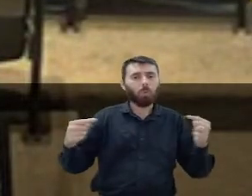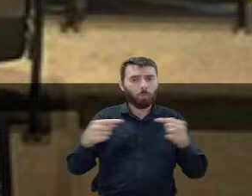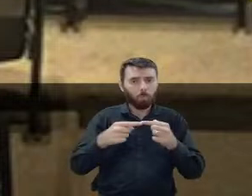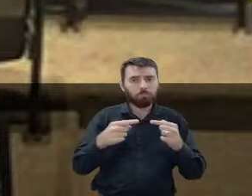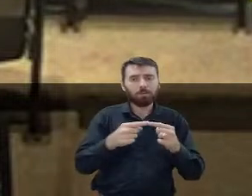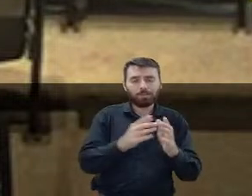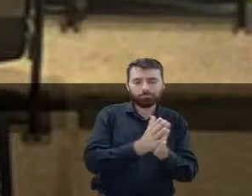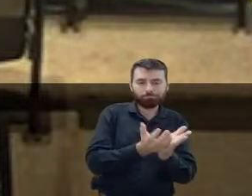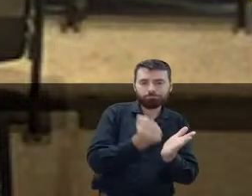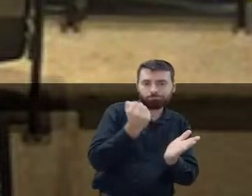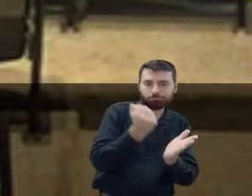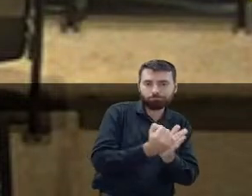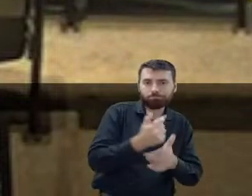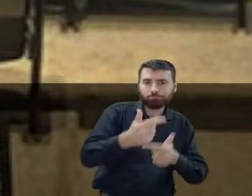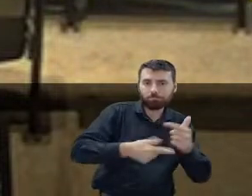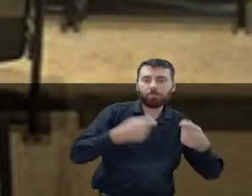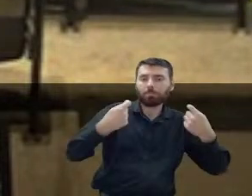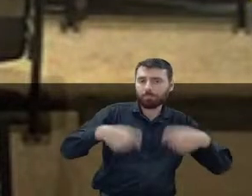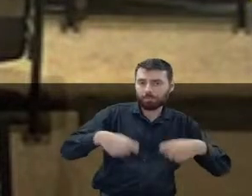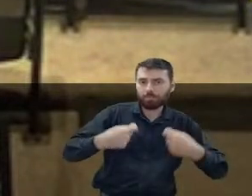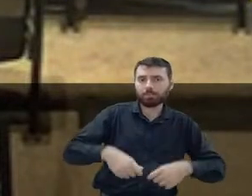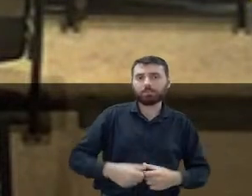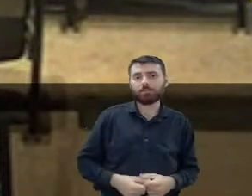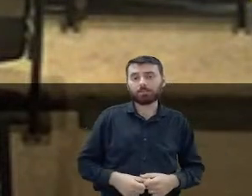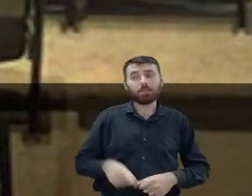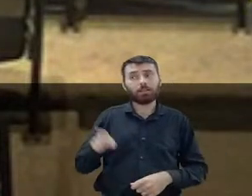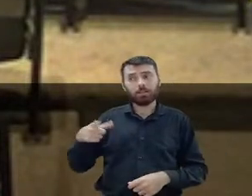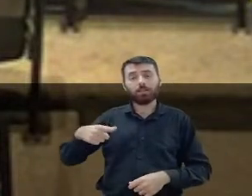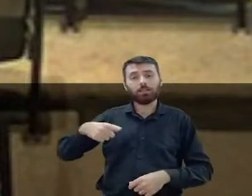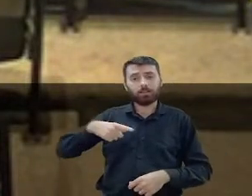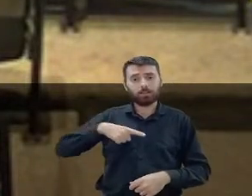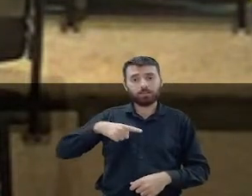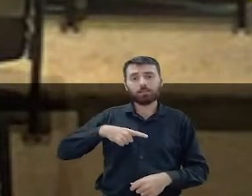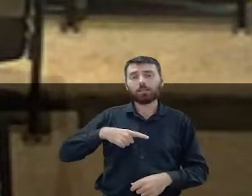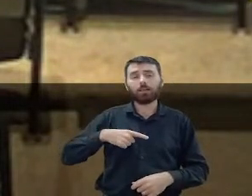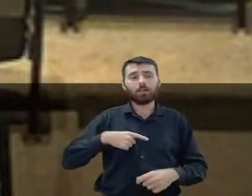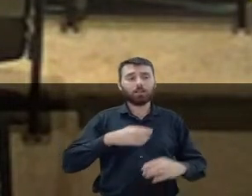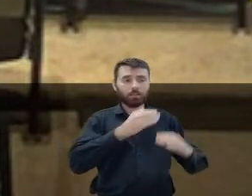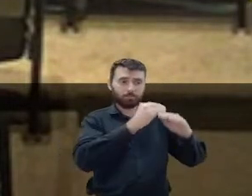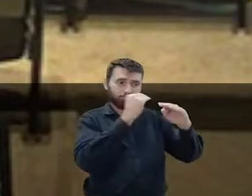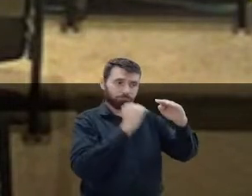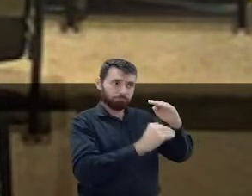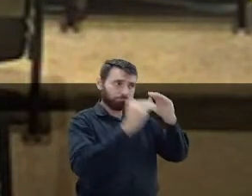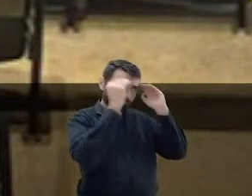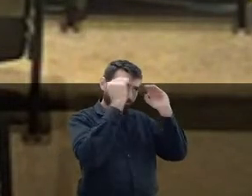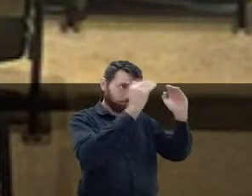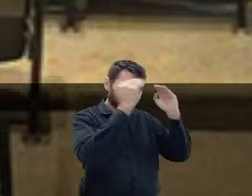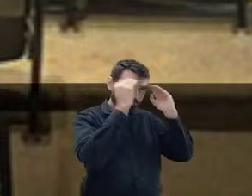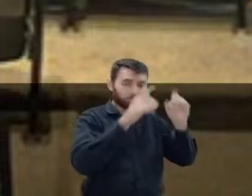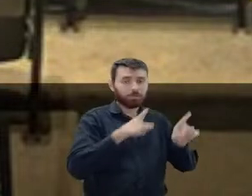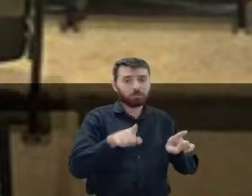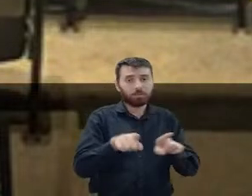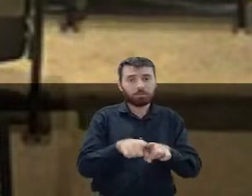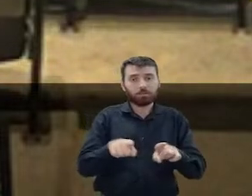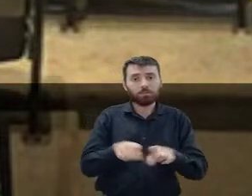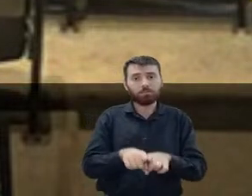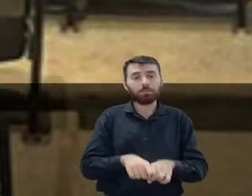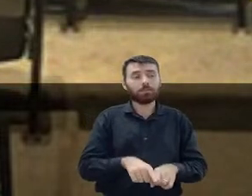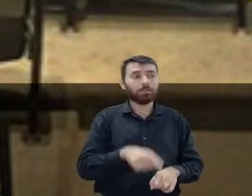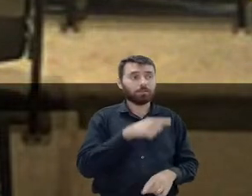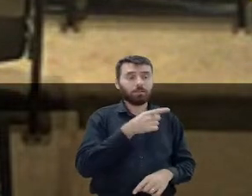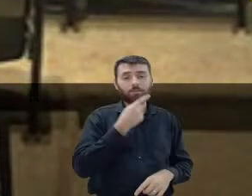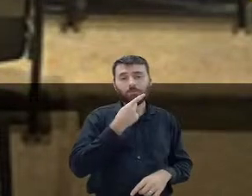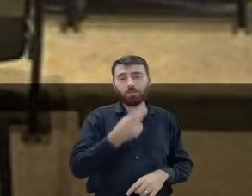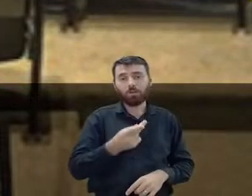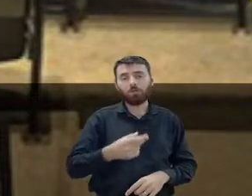subordinação. O reclamado, em seu depoimento pessoal, confessou, e foi categórico, quem manda sou eu,